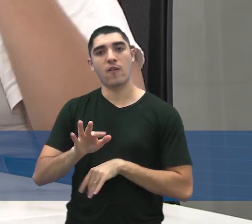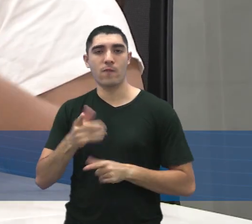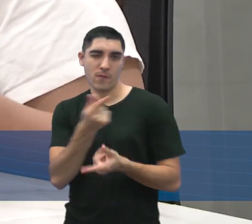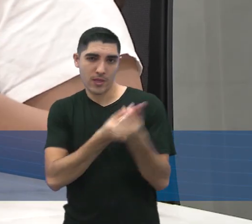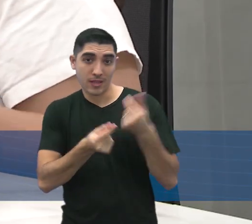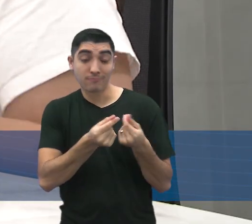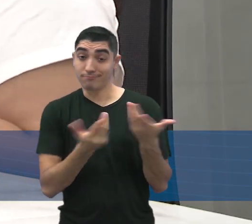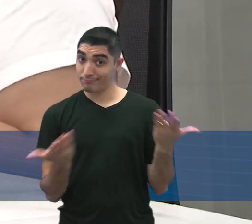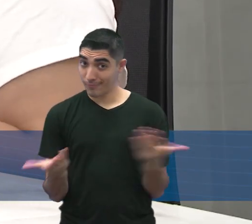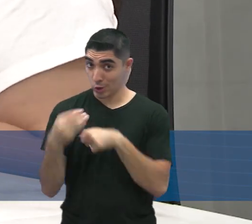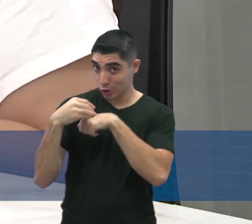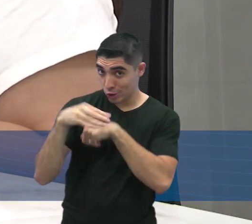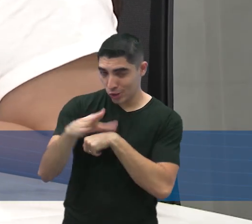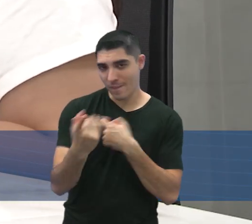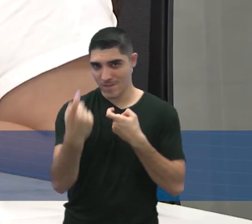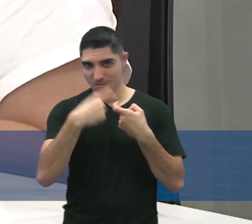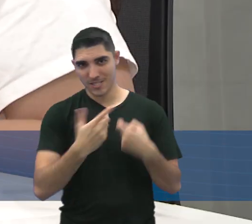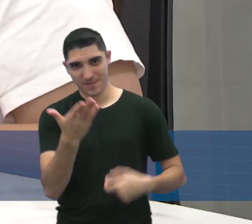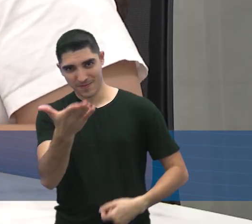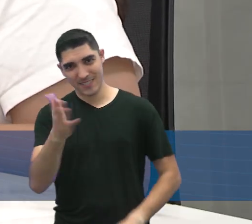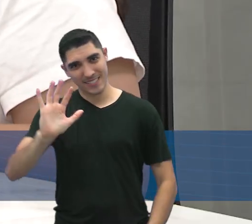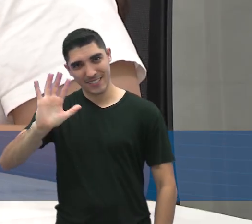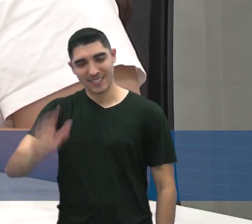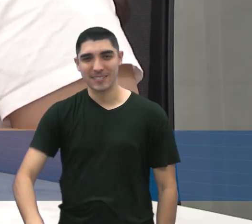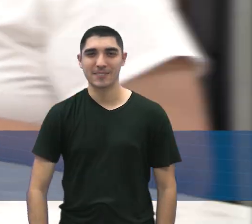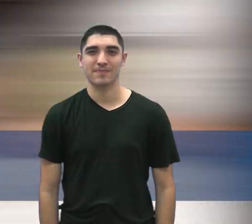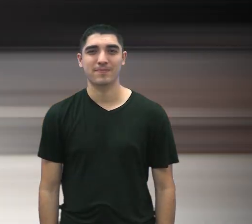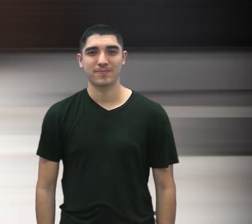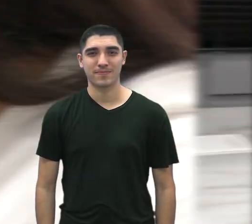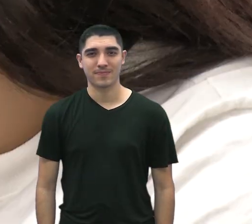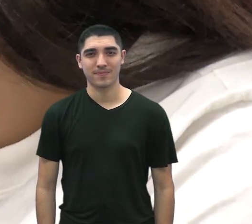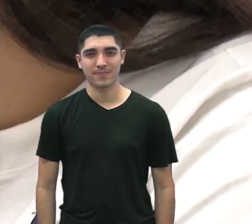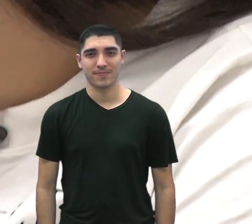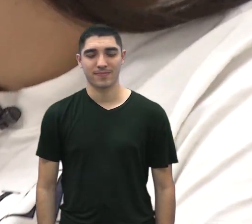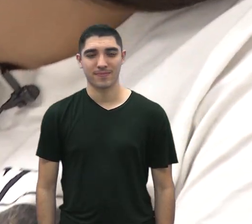Então, depois dessa dica, eu devolvo aí para vocês no estúdio, pessoal. Tchau, tchau!